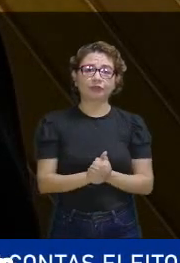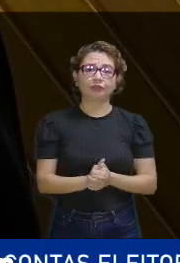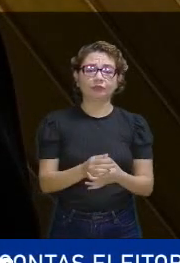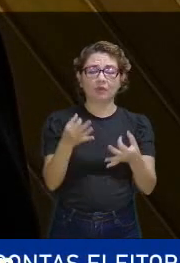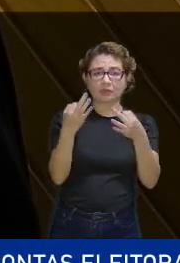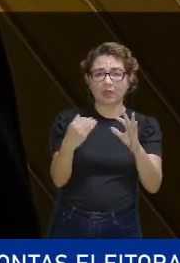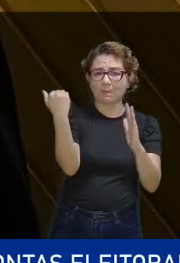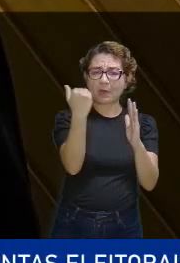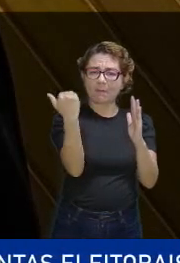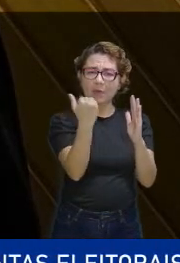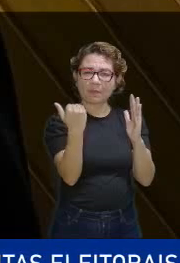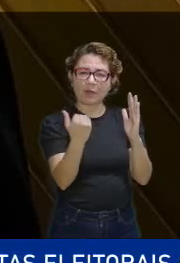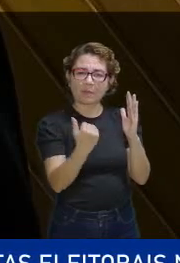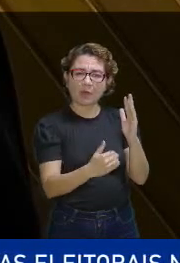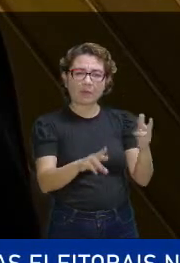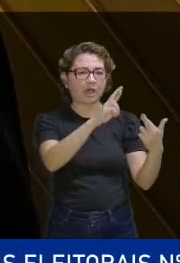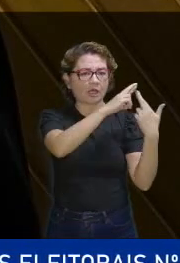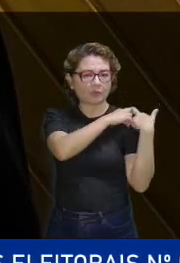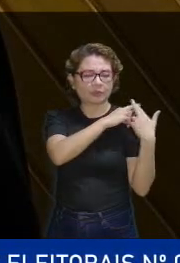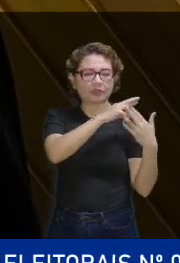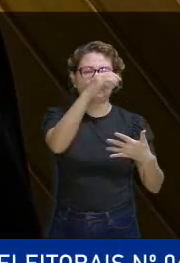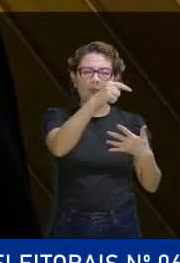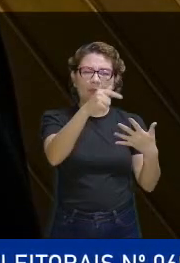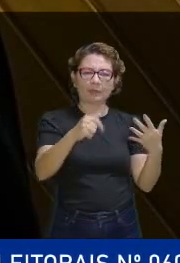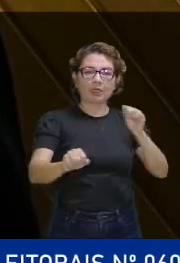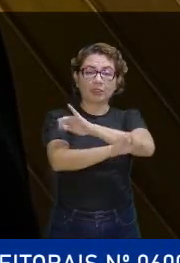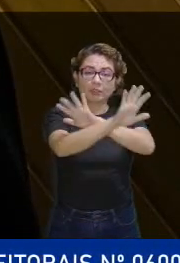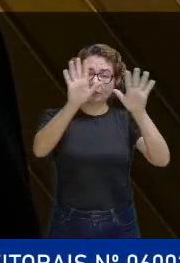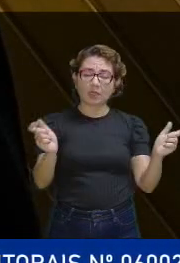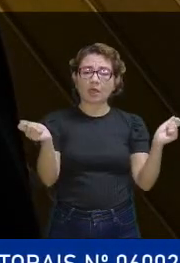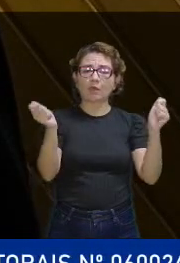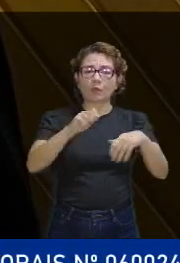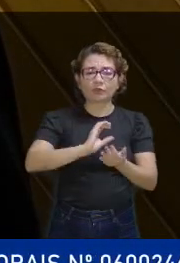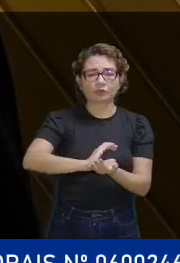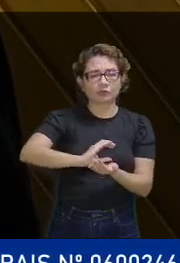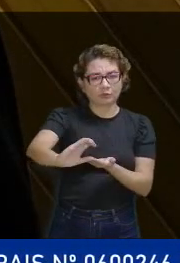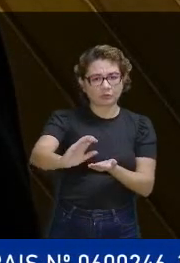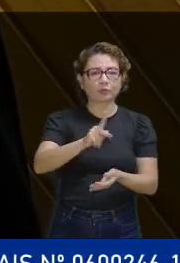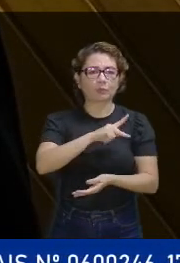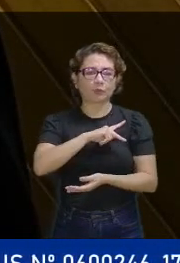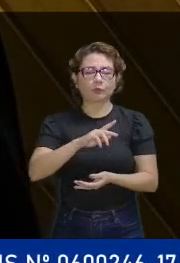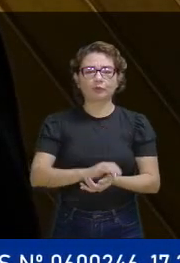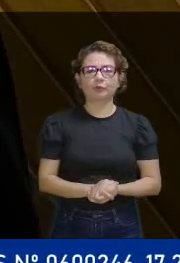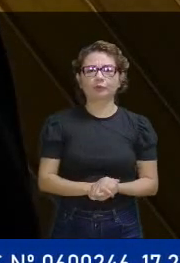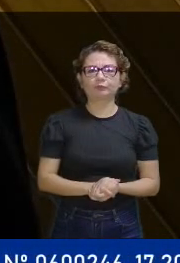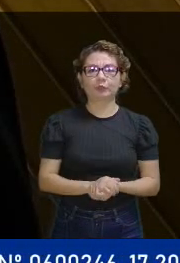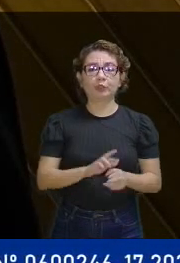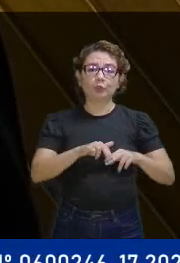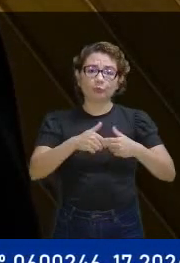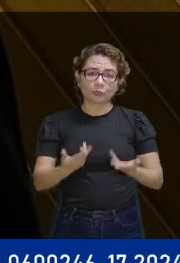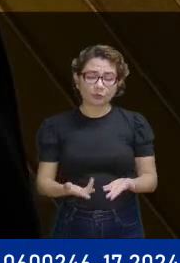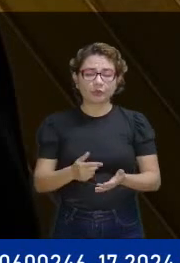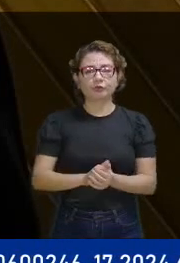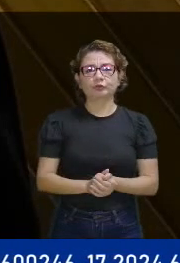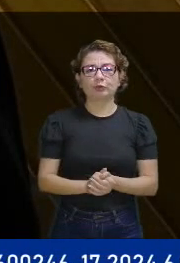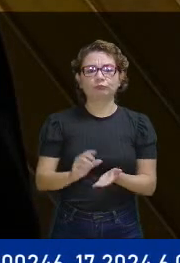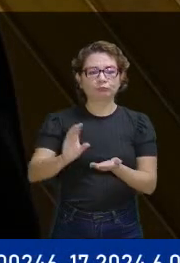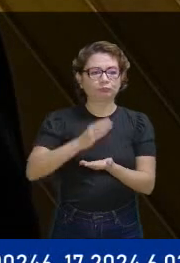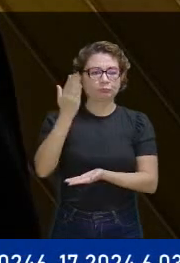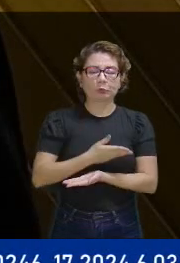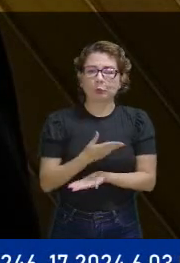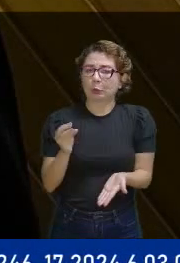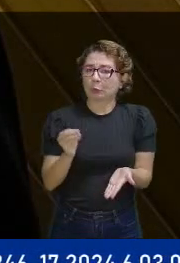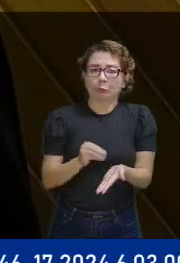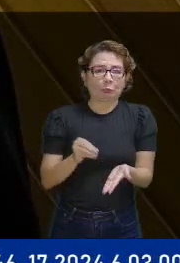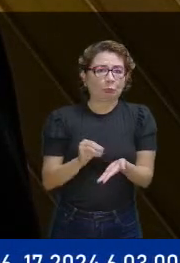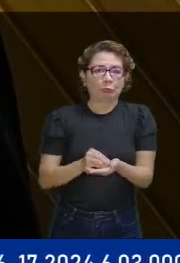observem padrões de responsabilidade e transparência tenham acesso a recursos públicos. Ante o exposto, declaro não prestadas